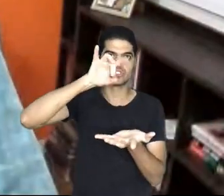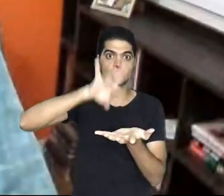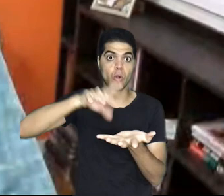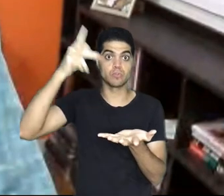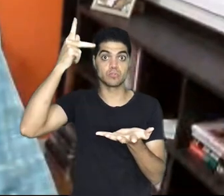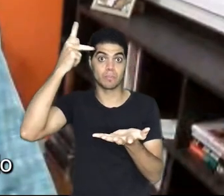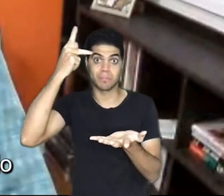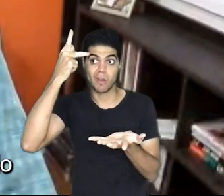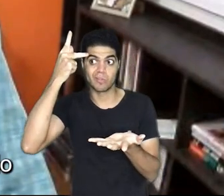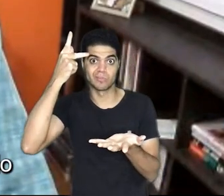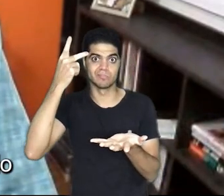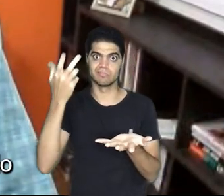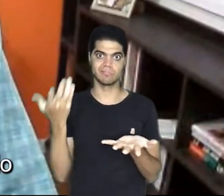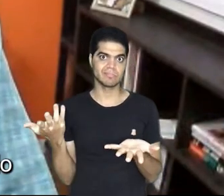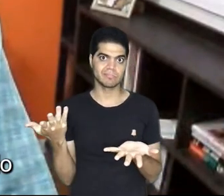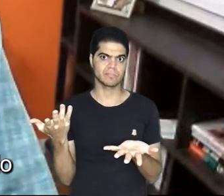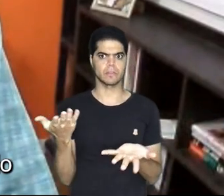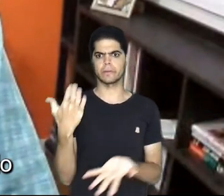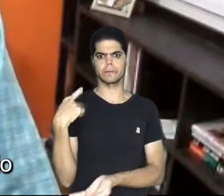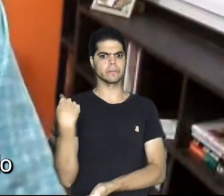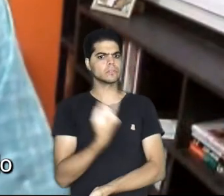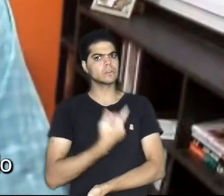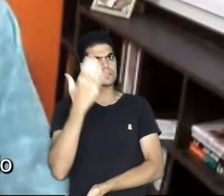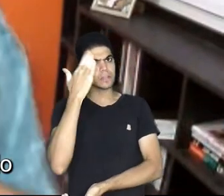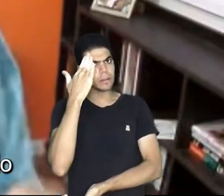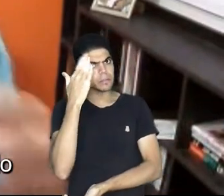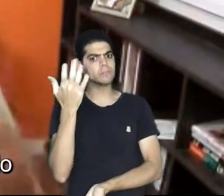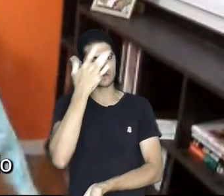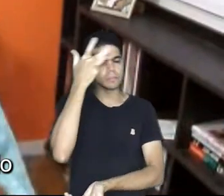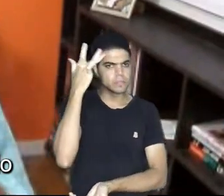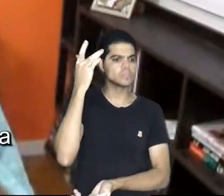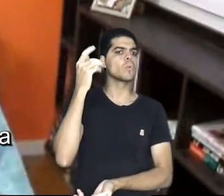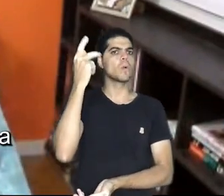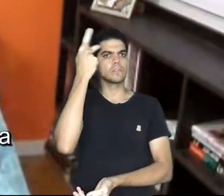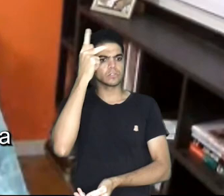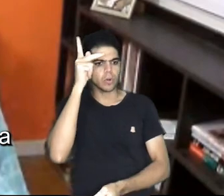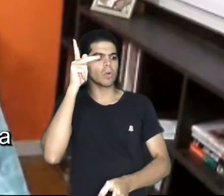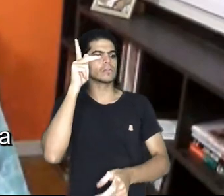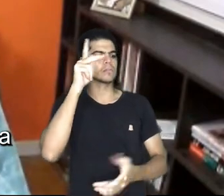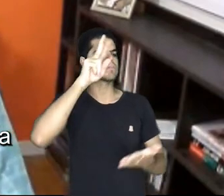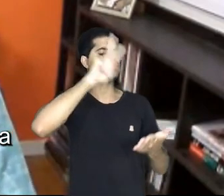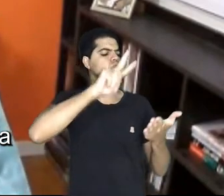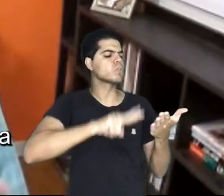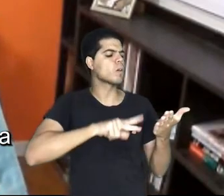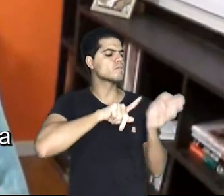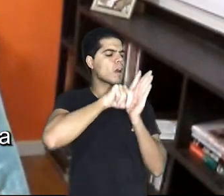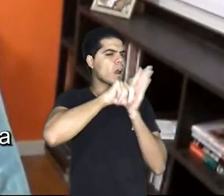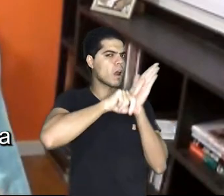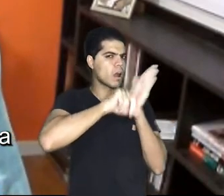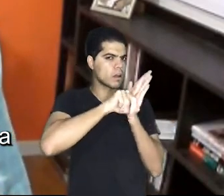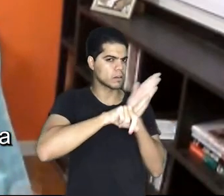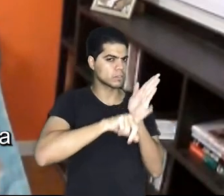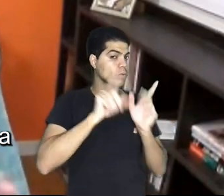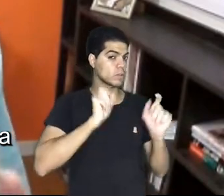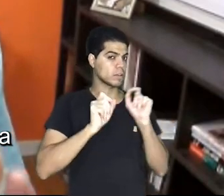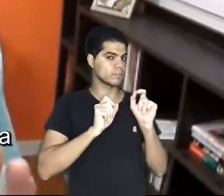Rio-São Paulo. Então, olha, todos nós sabemos que quando um historiador faz um estudo sobre um determinado tema, ele